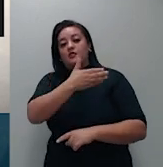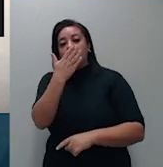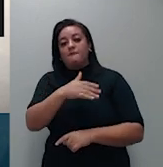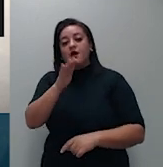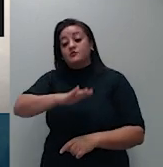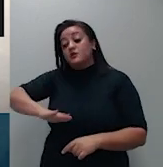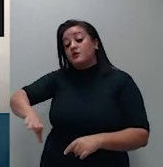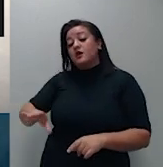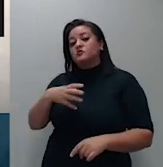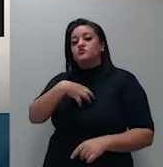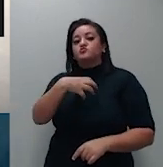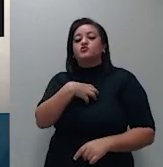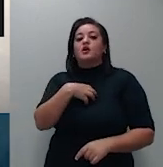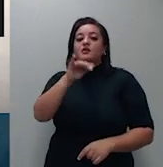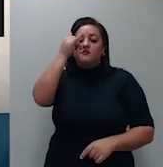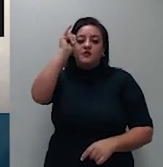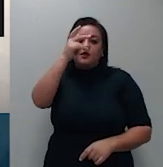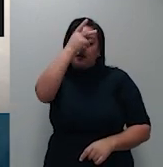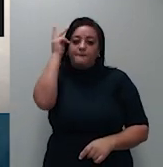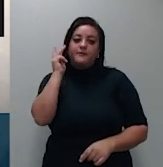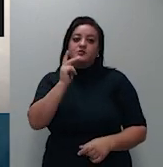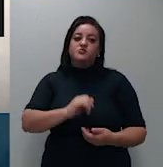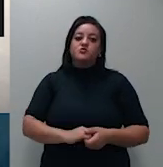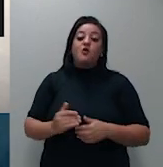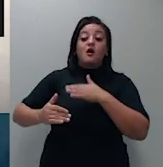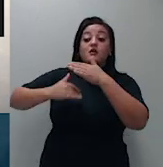forma a evitar que a pessoa em desenvolvimento